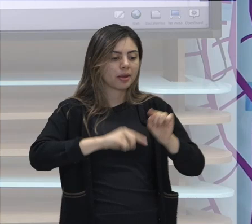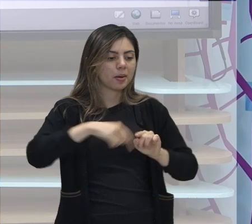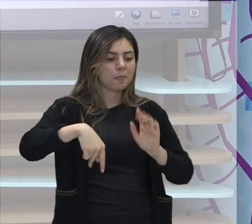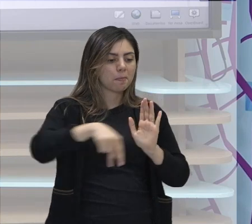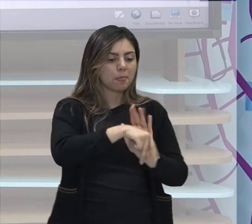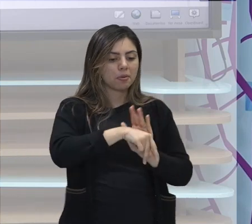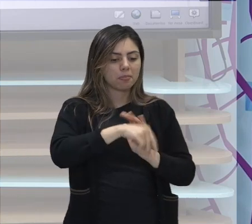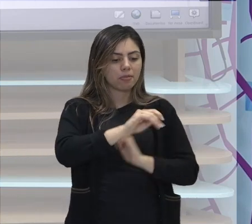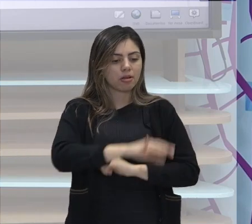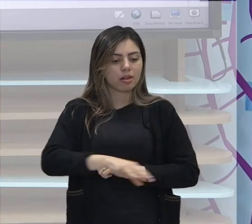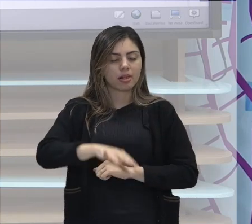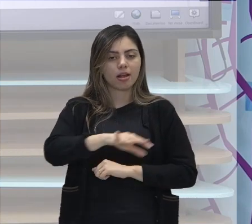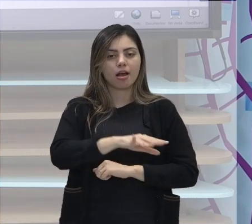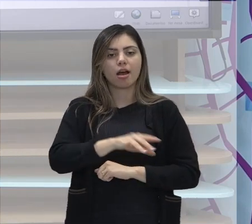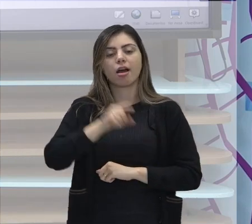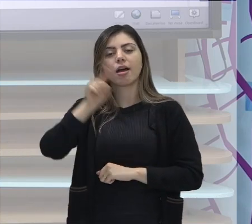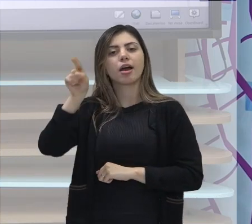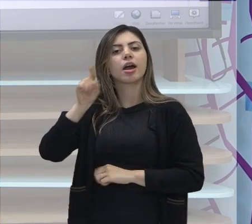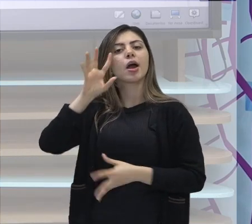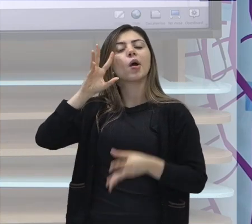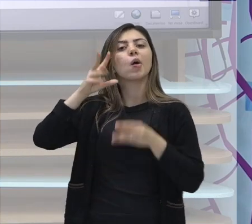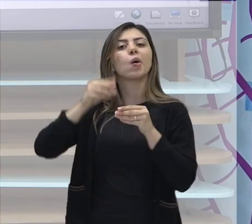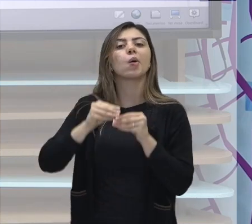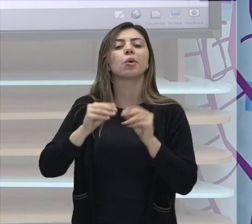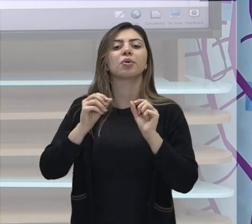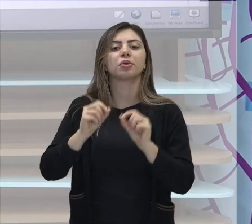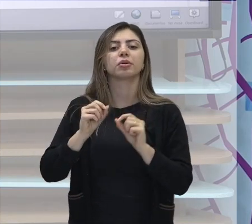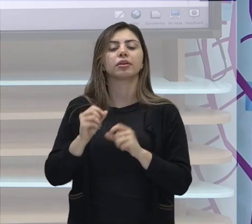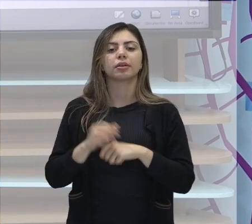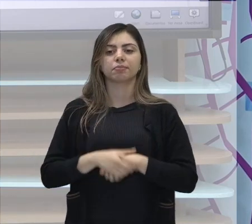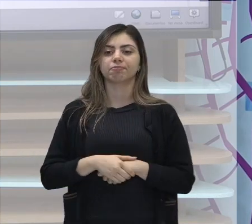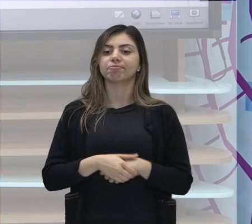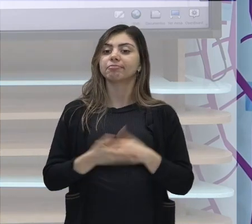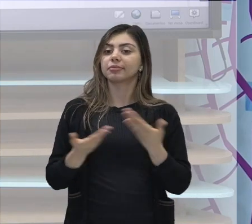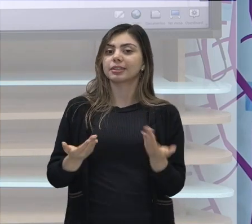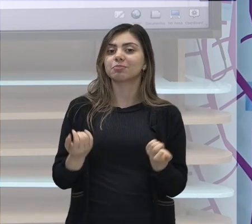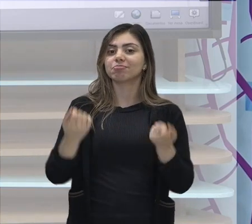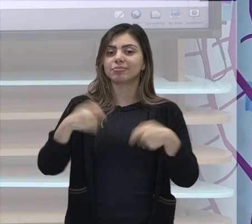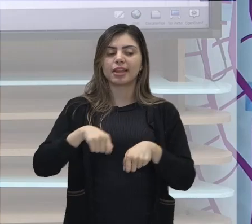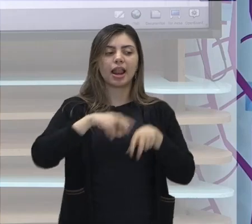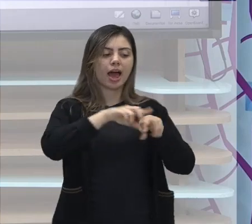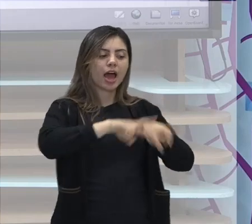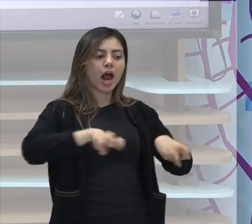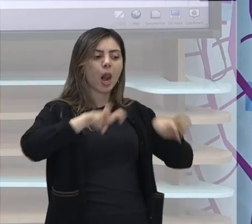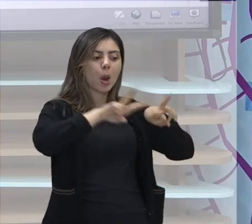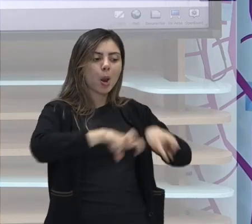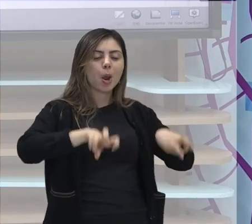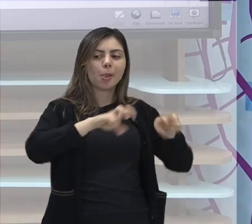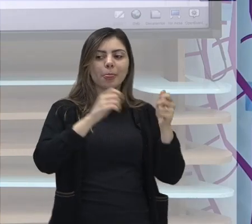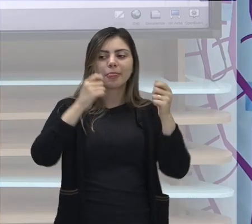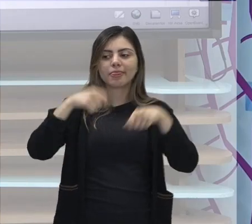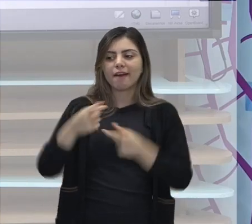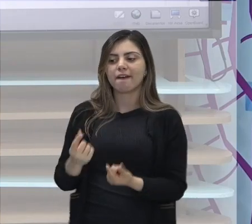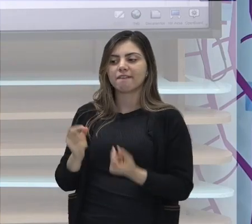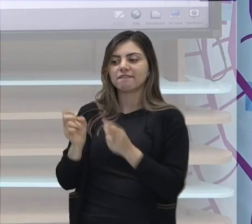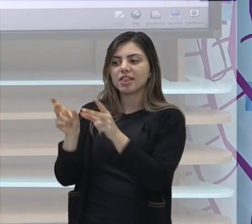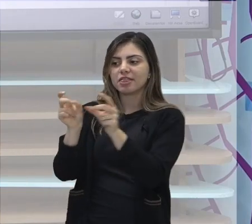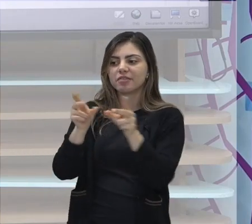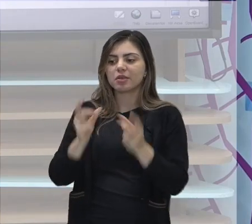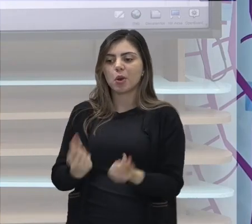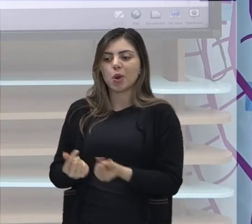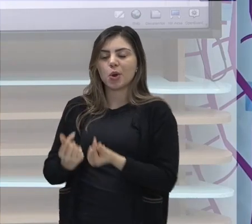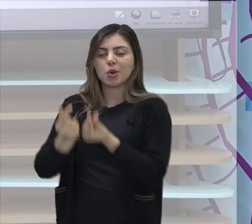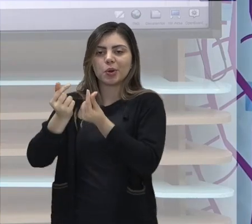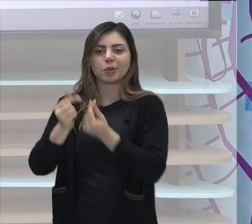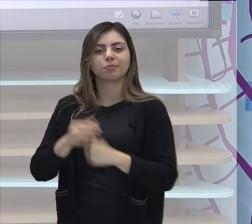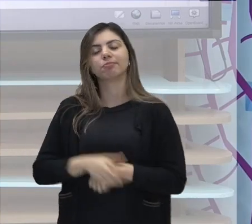e, né, entende que eu posso agora explorar a comercialização desses produtos.